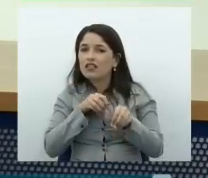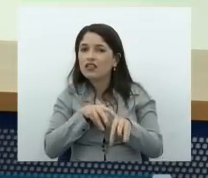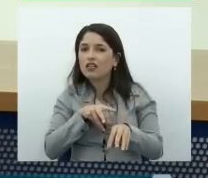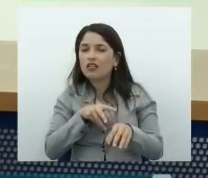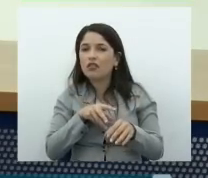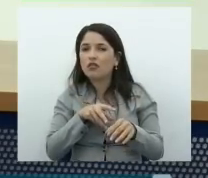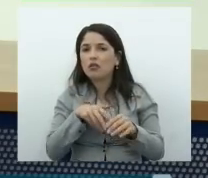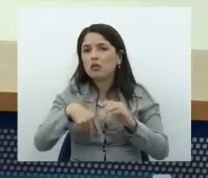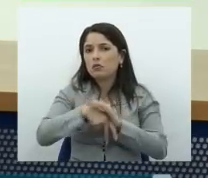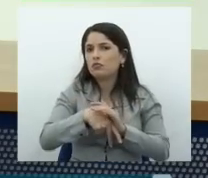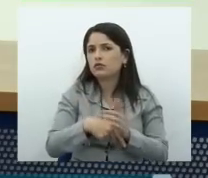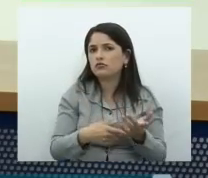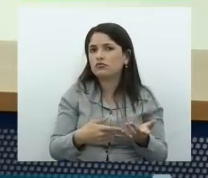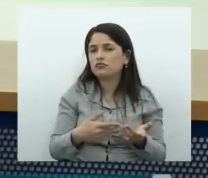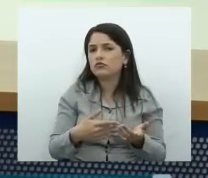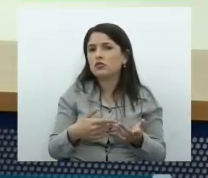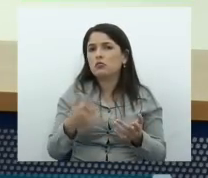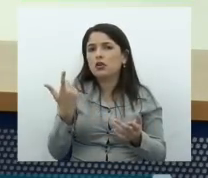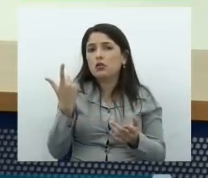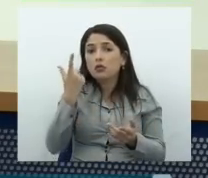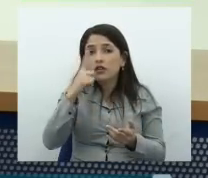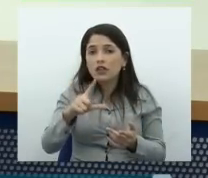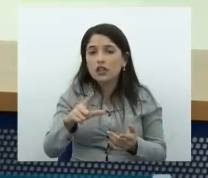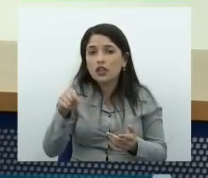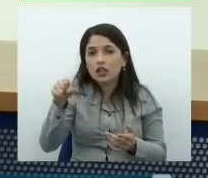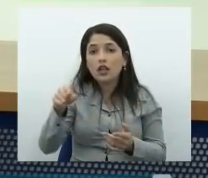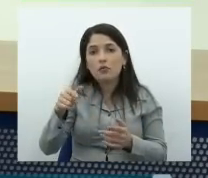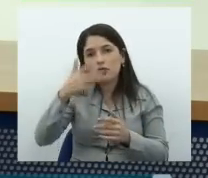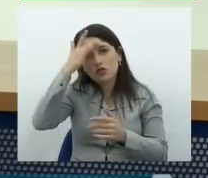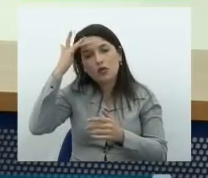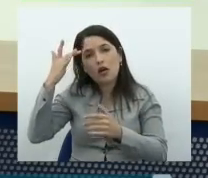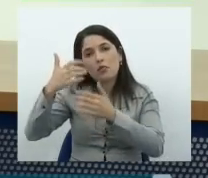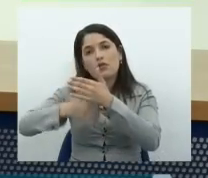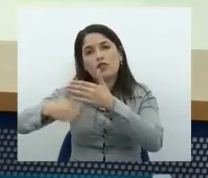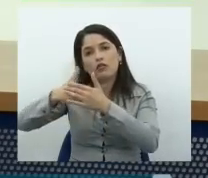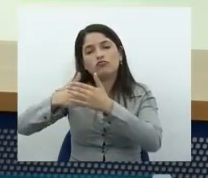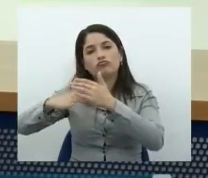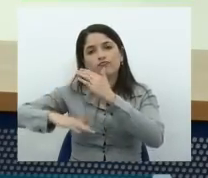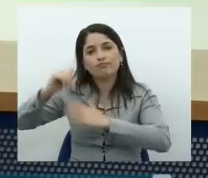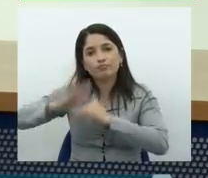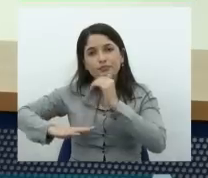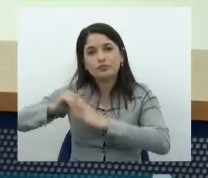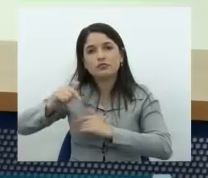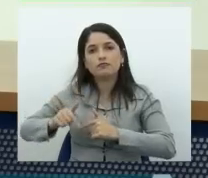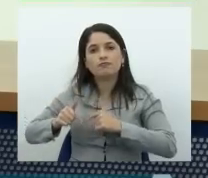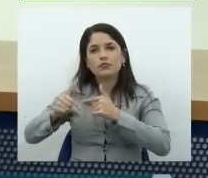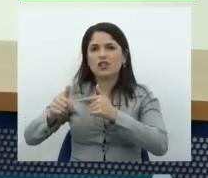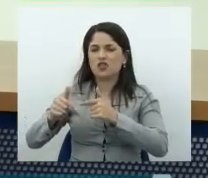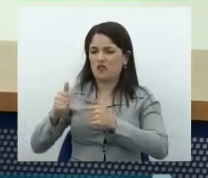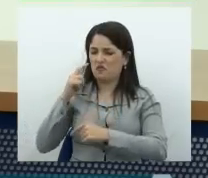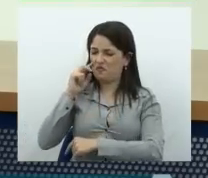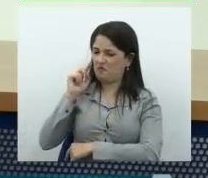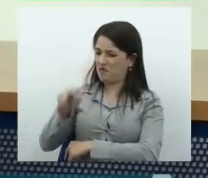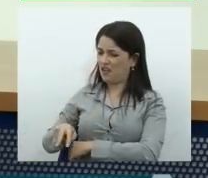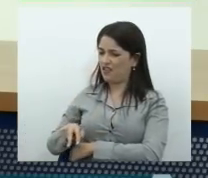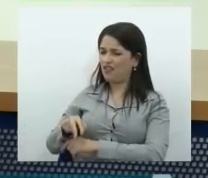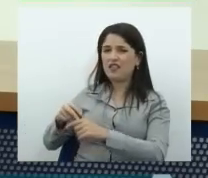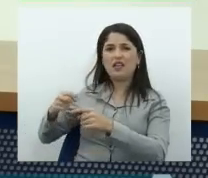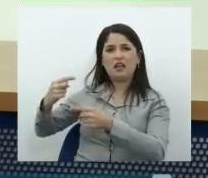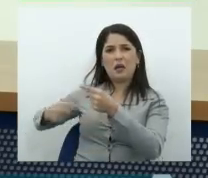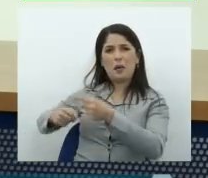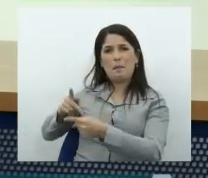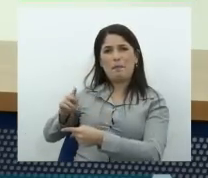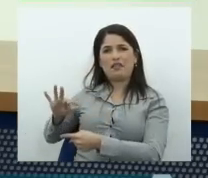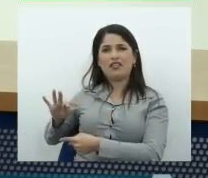empresários pudessem também ter uma mão de obra qualificada. O que nós vemos aí não é uma administração, é sim uma empresa